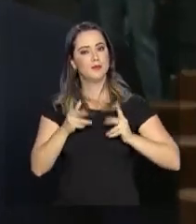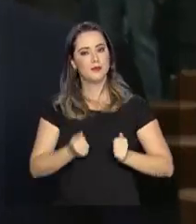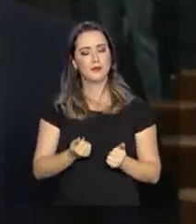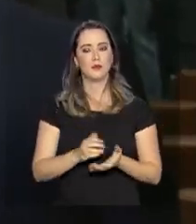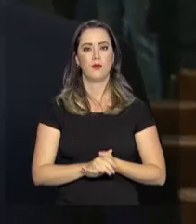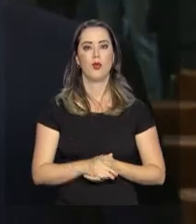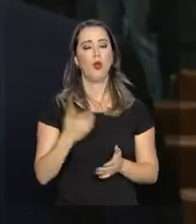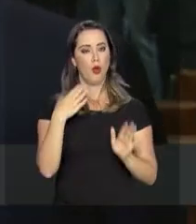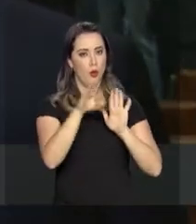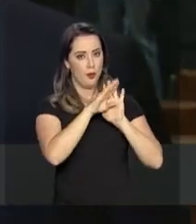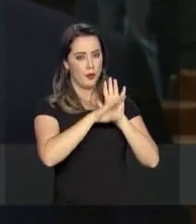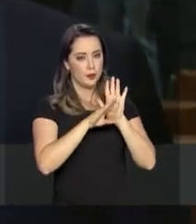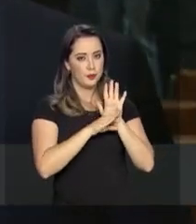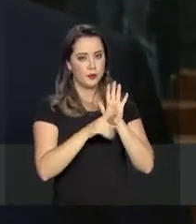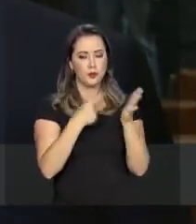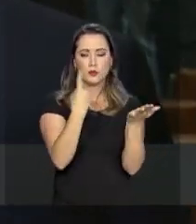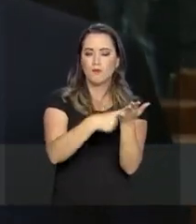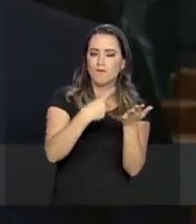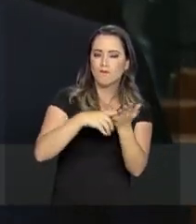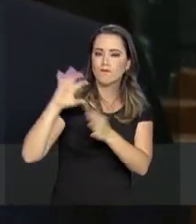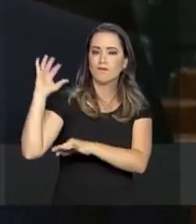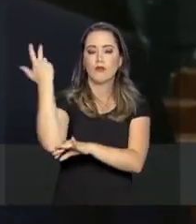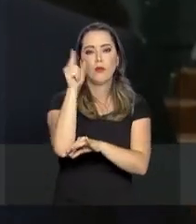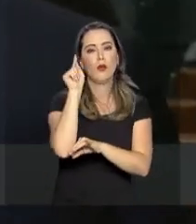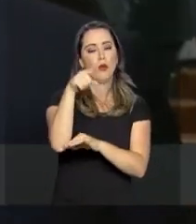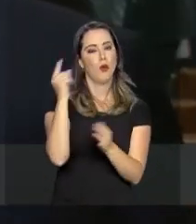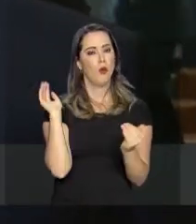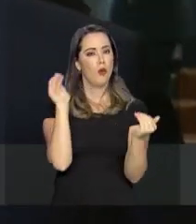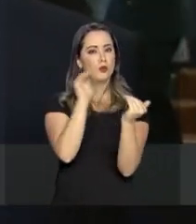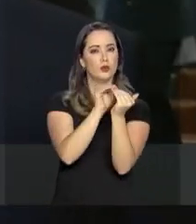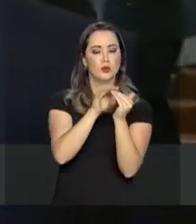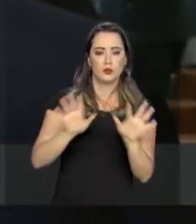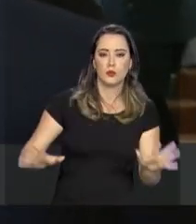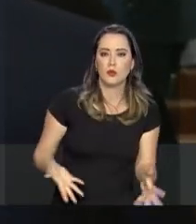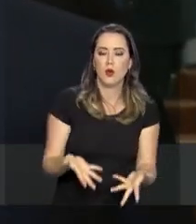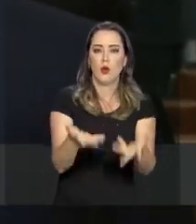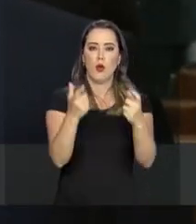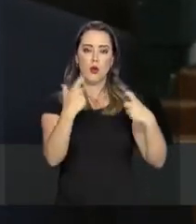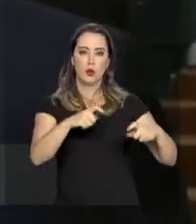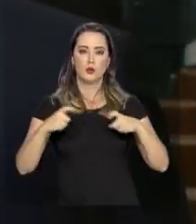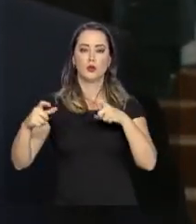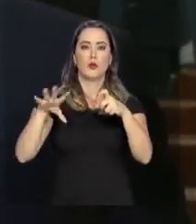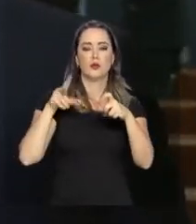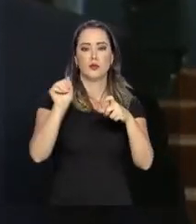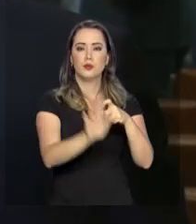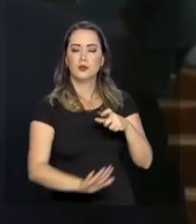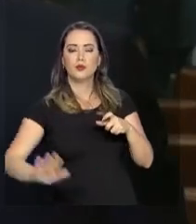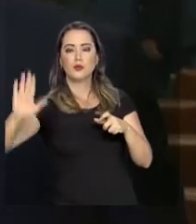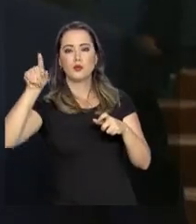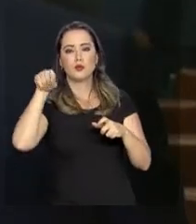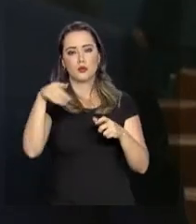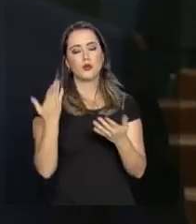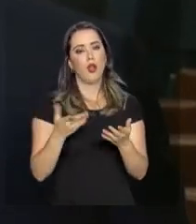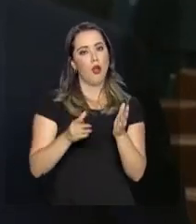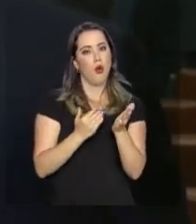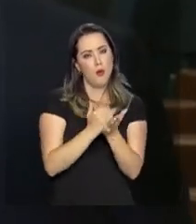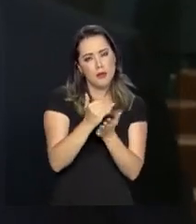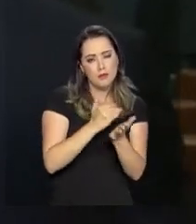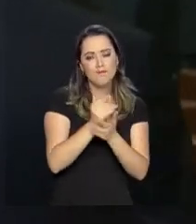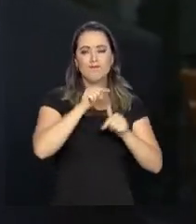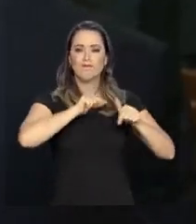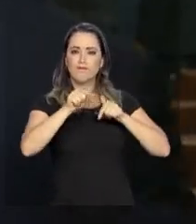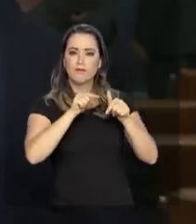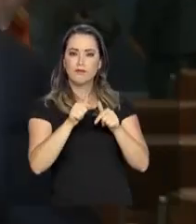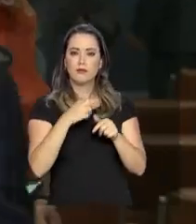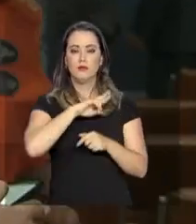Agenda Ambiental na Administração Pública tem o objetivo de incentivar instituições de todo o país a implantarem ações na